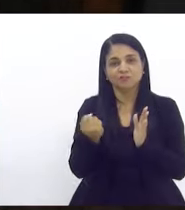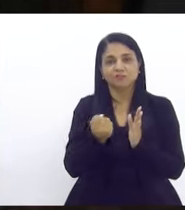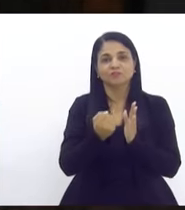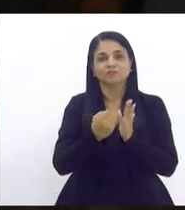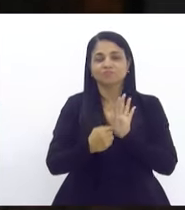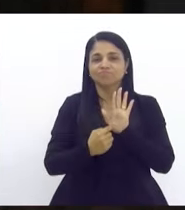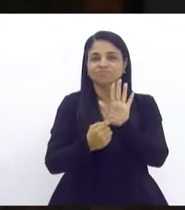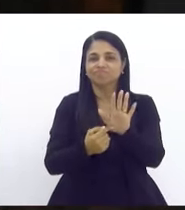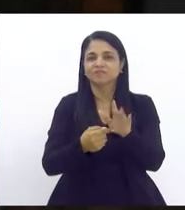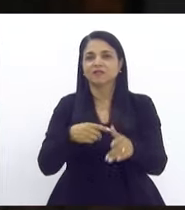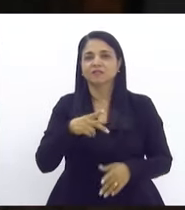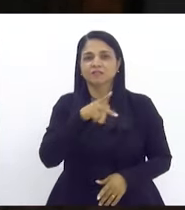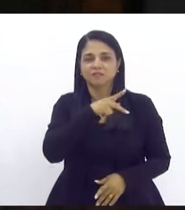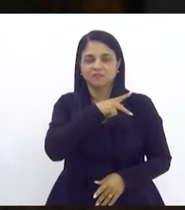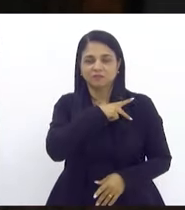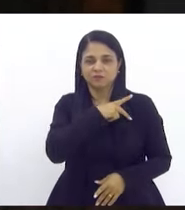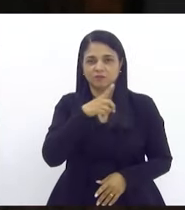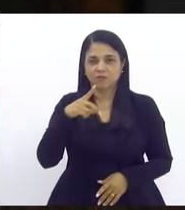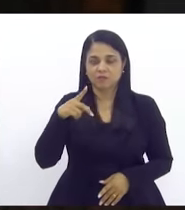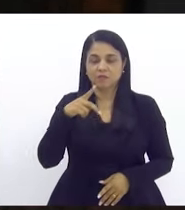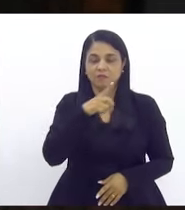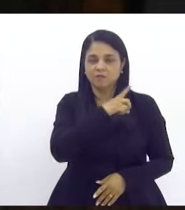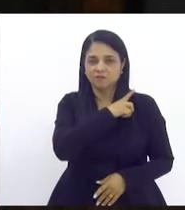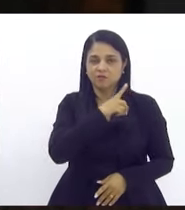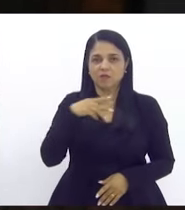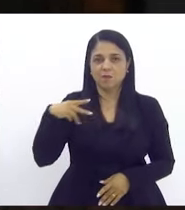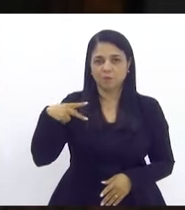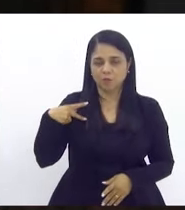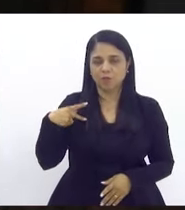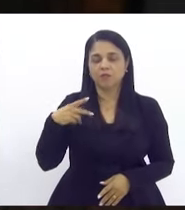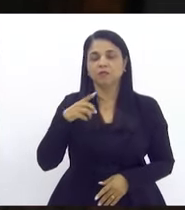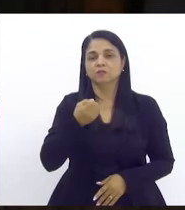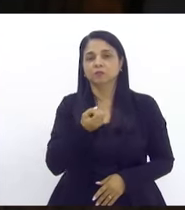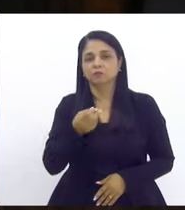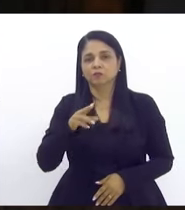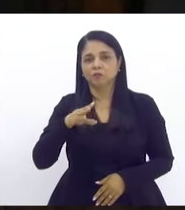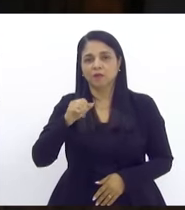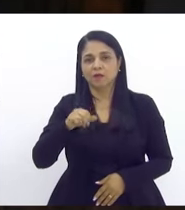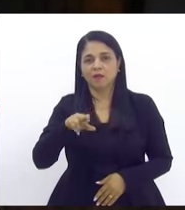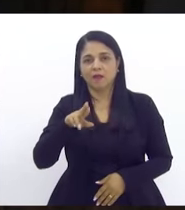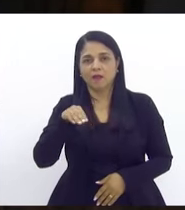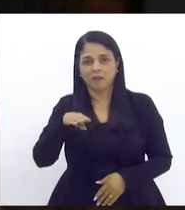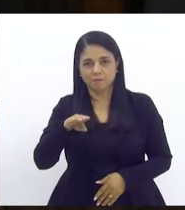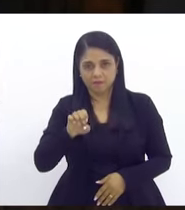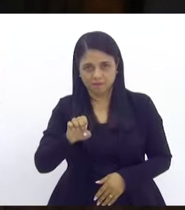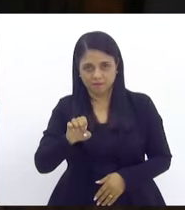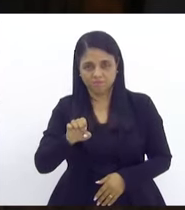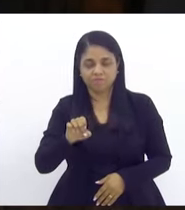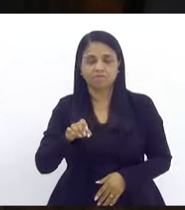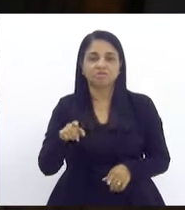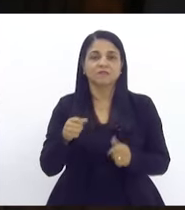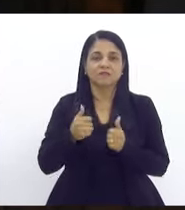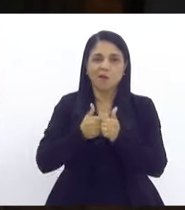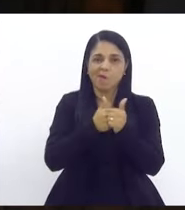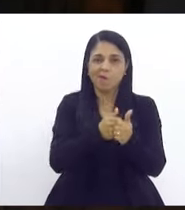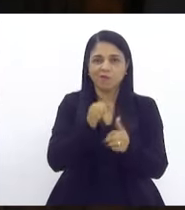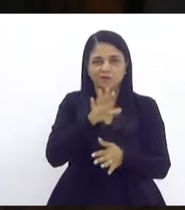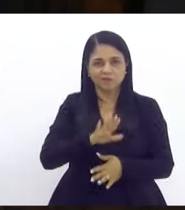Maria Carme, que sempre está conosco, que hoje acompanhando a nossa defensora pública geral, doutora